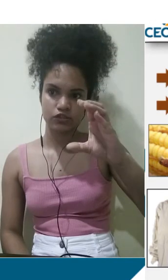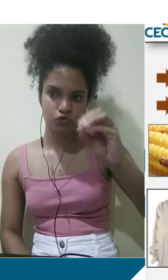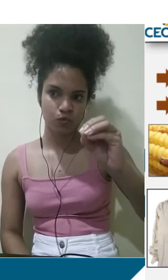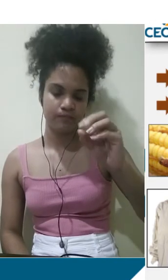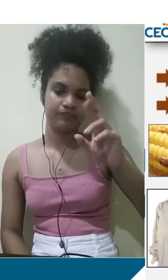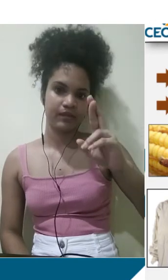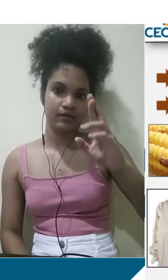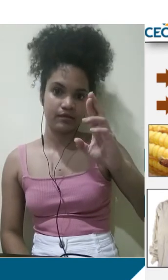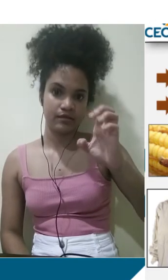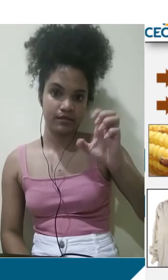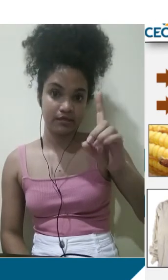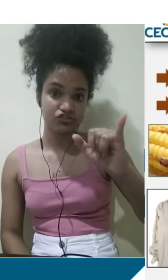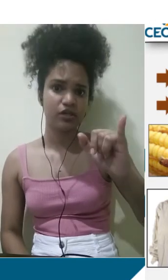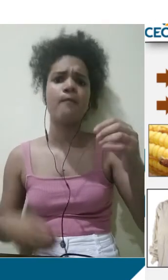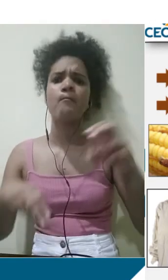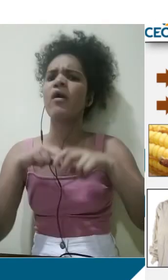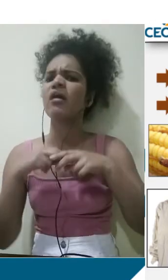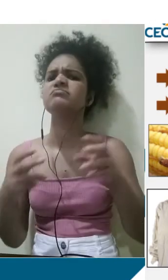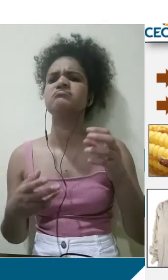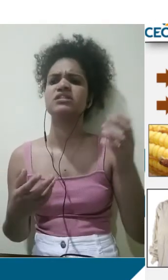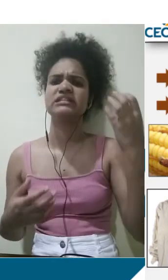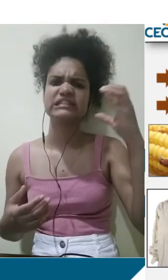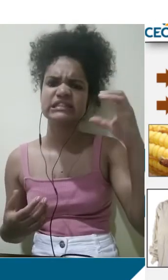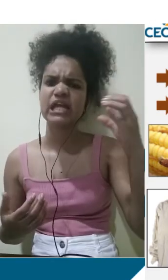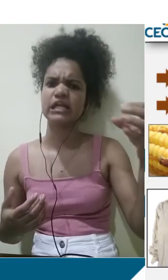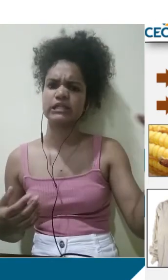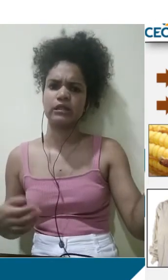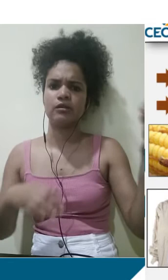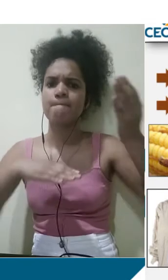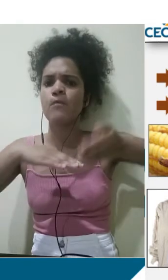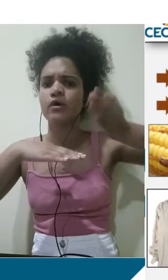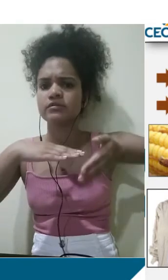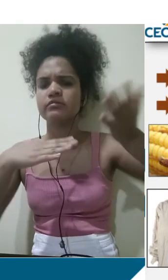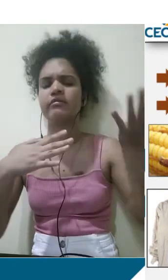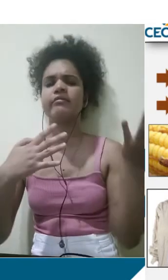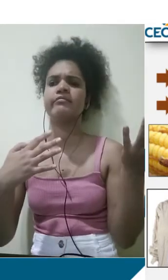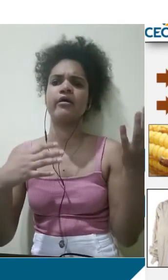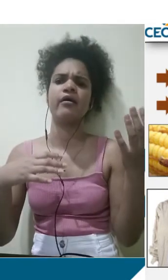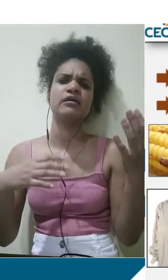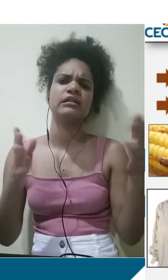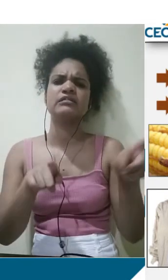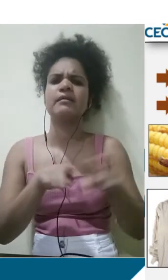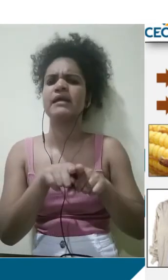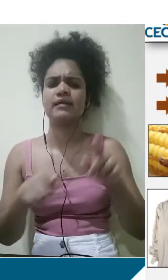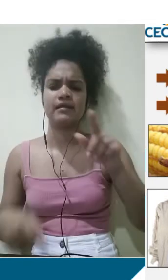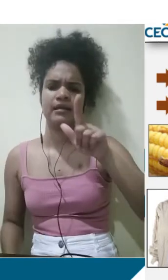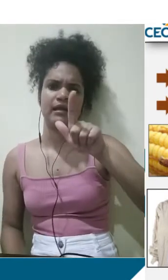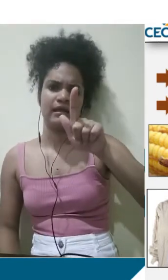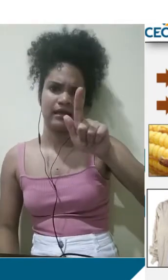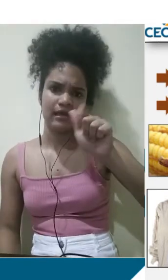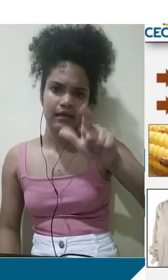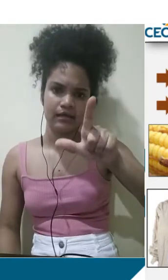da sistematização da ciência moderna, herdeira de René Descartes, Francis Bacon, Galileu,